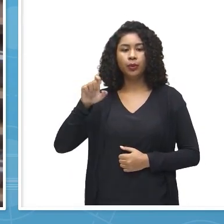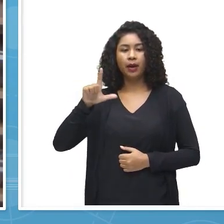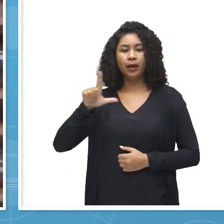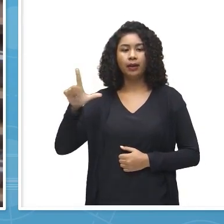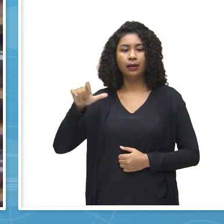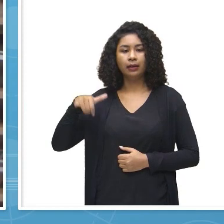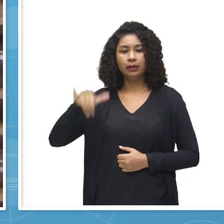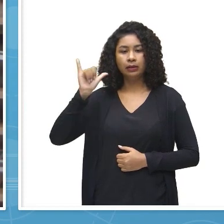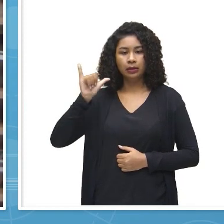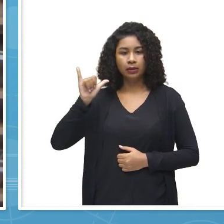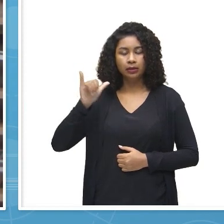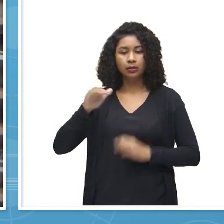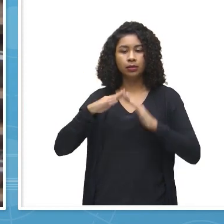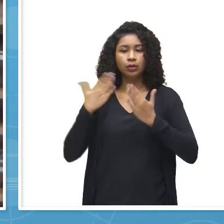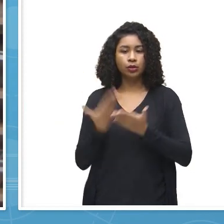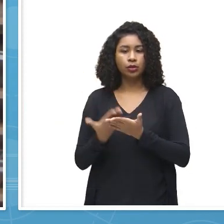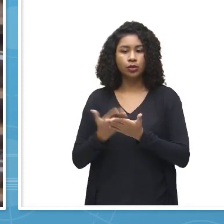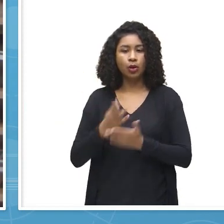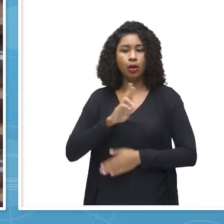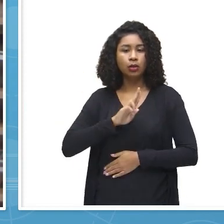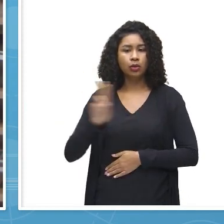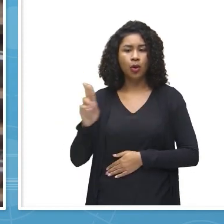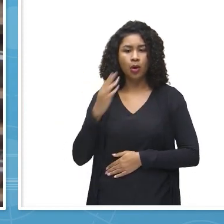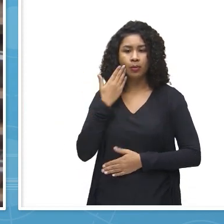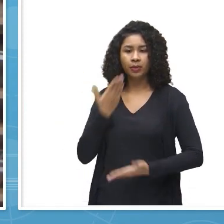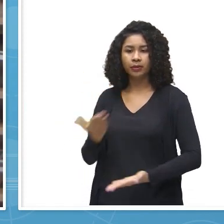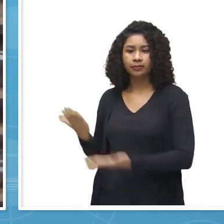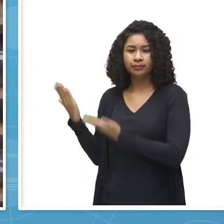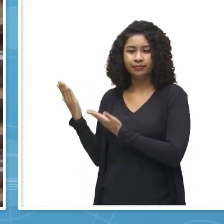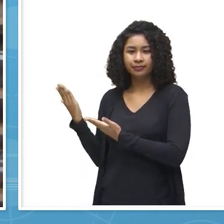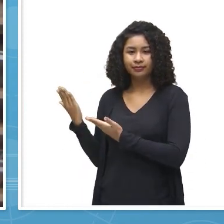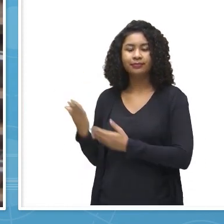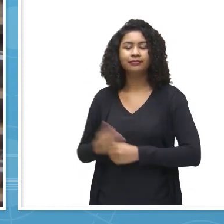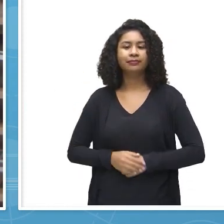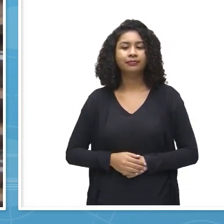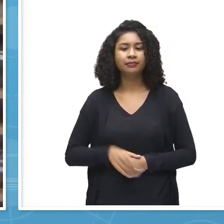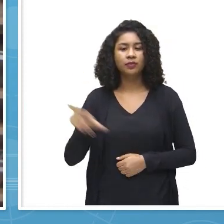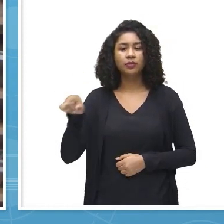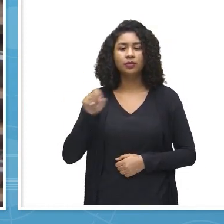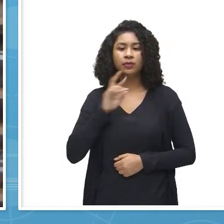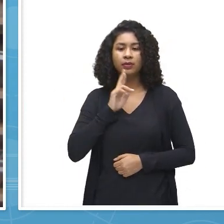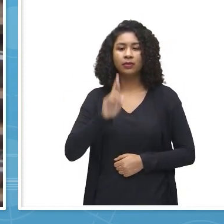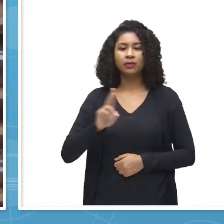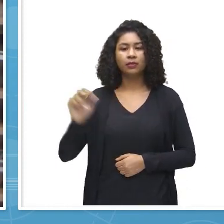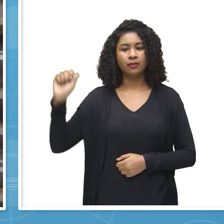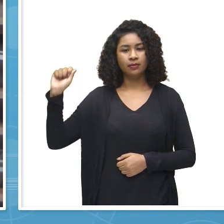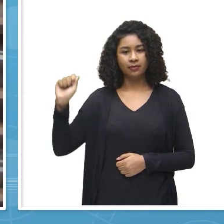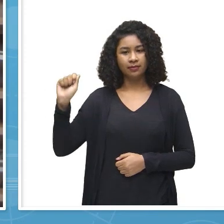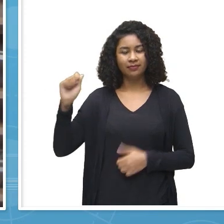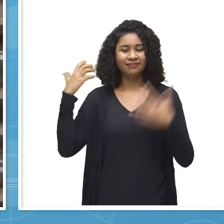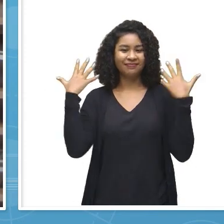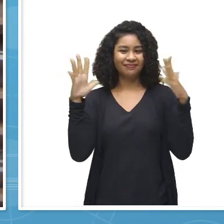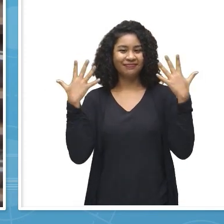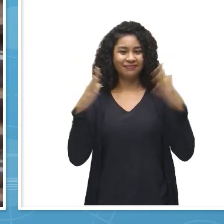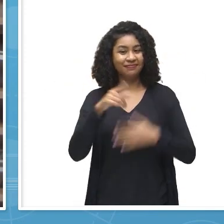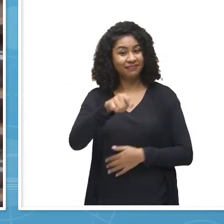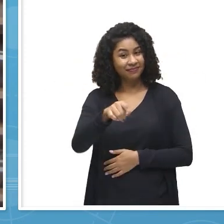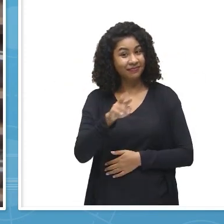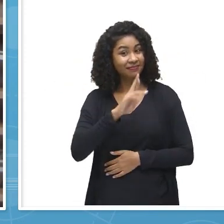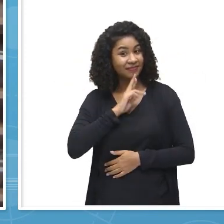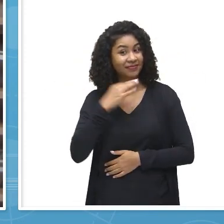escola Mirlanda, da escola ali, Luiz Vaz de Camões, colocou a letra A, então parabéns, Emanuele, você